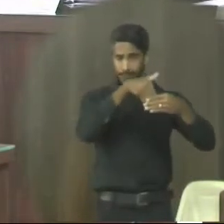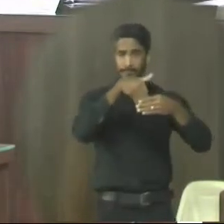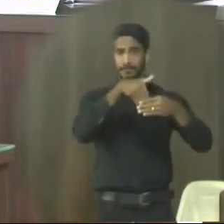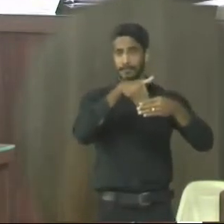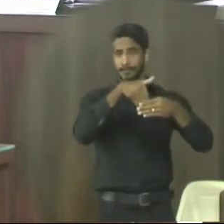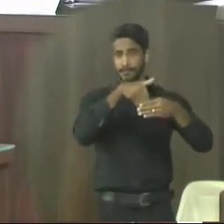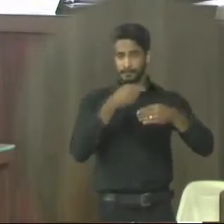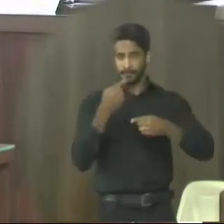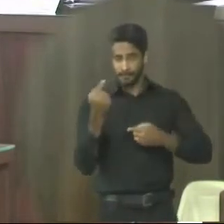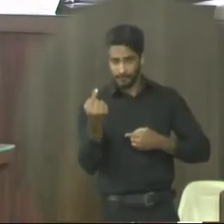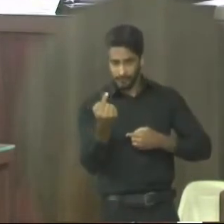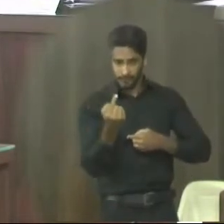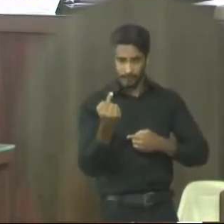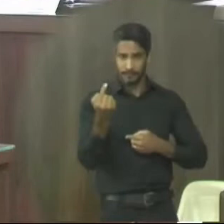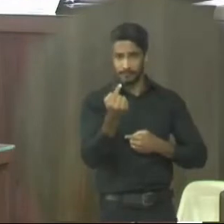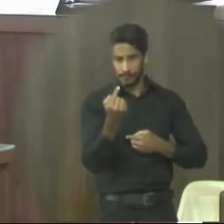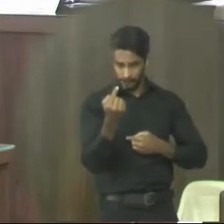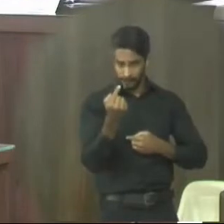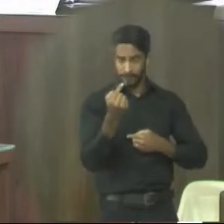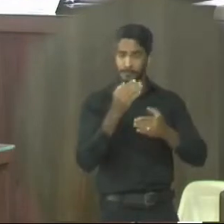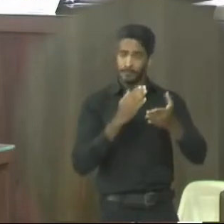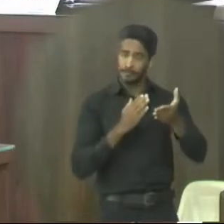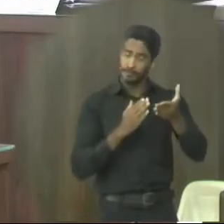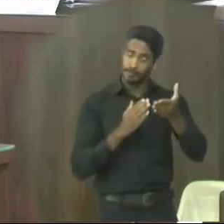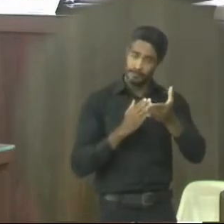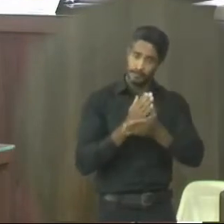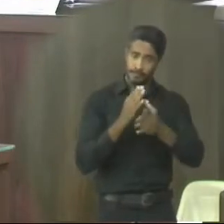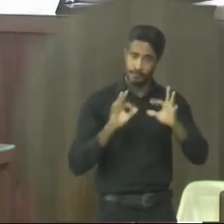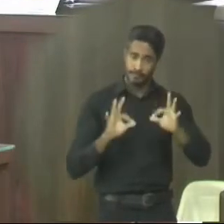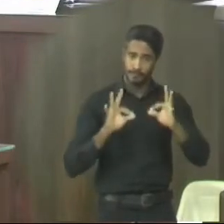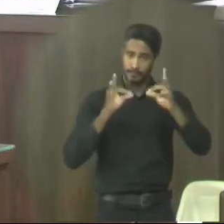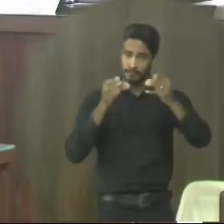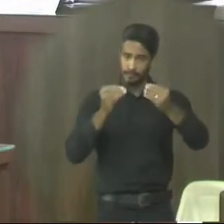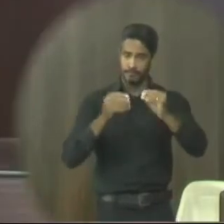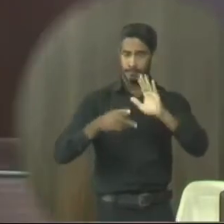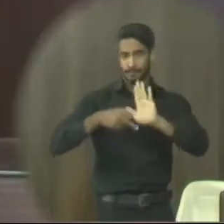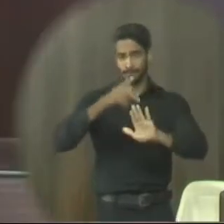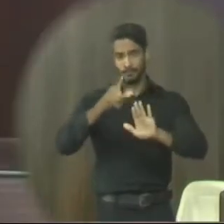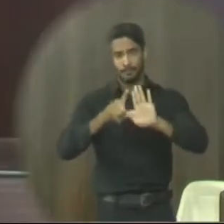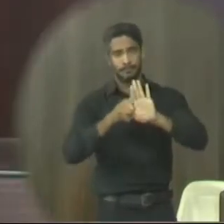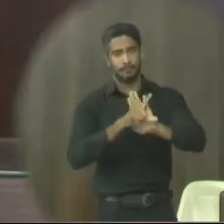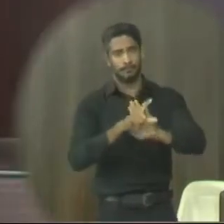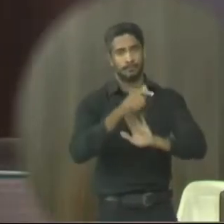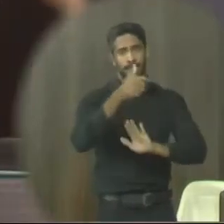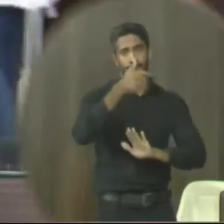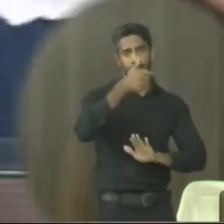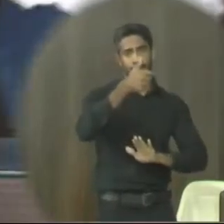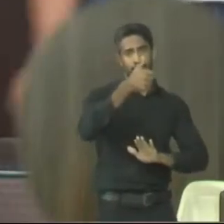em turno único, quando foi aprovado por unanimidade o projeto de lei número